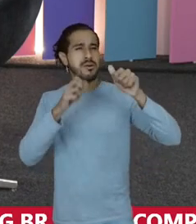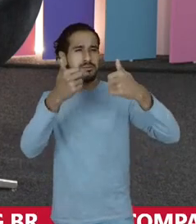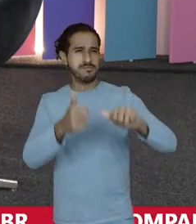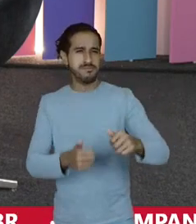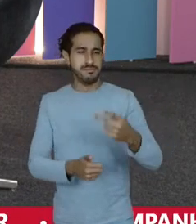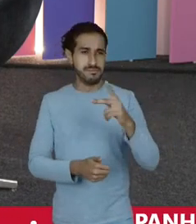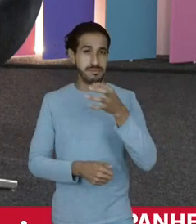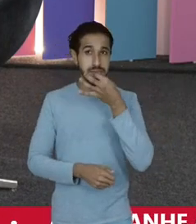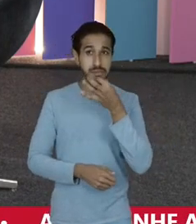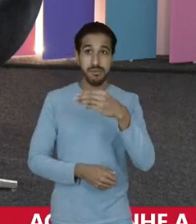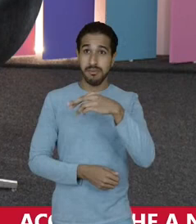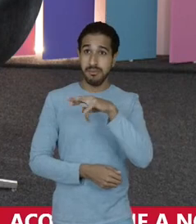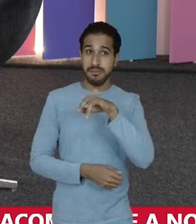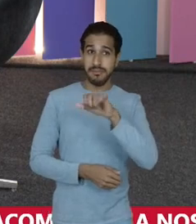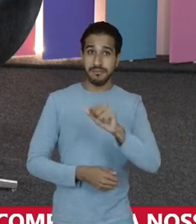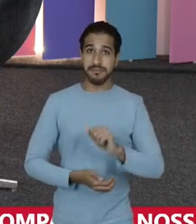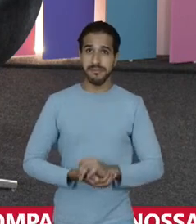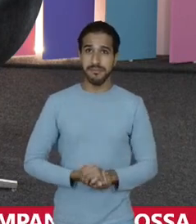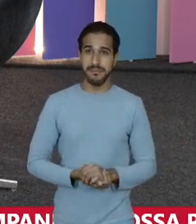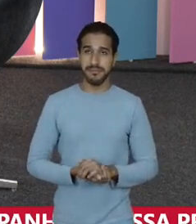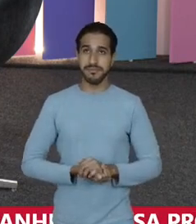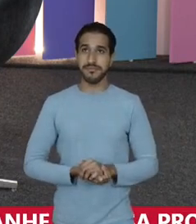que você tem, Maria?